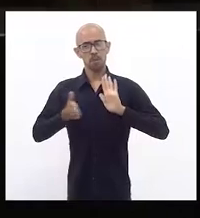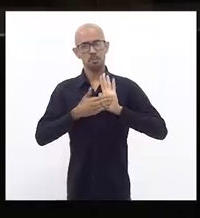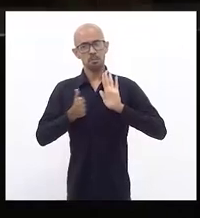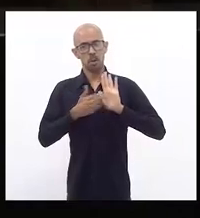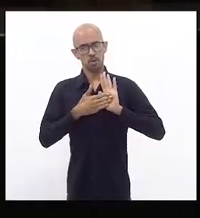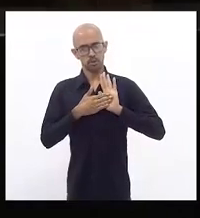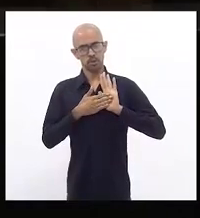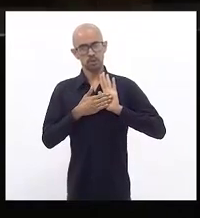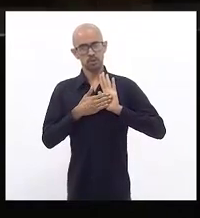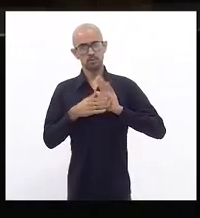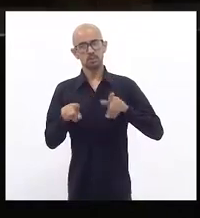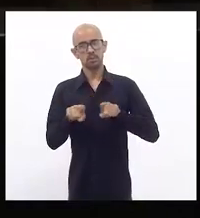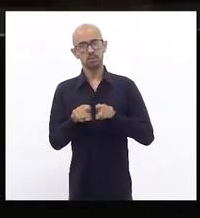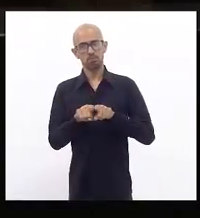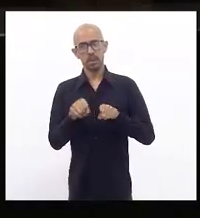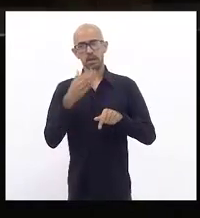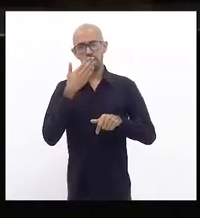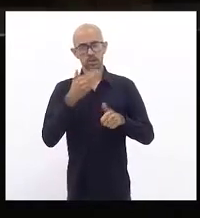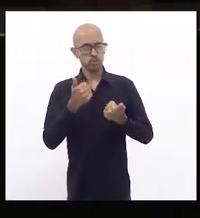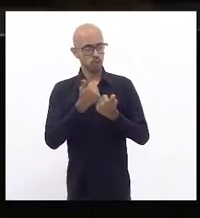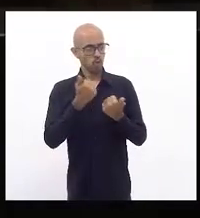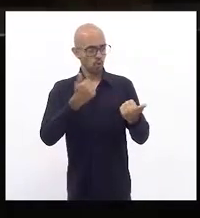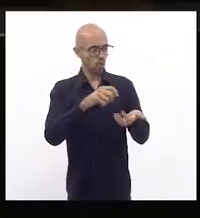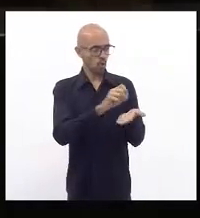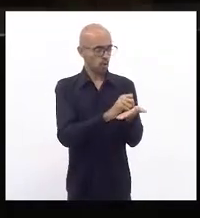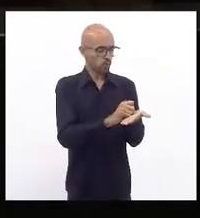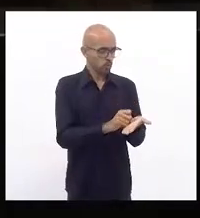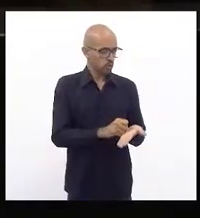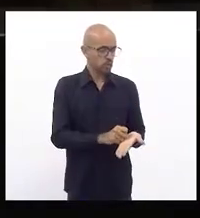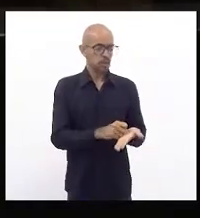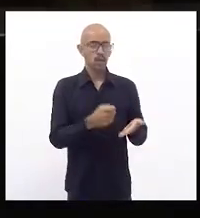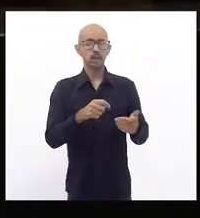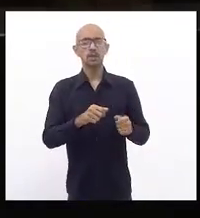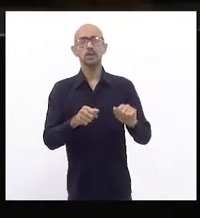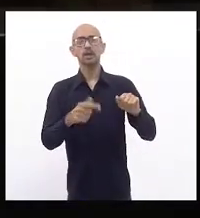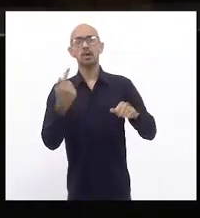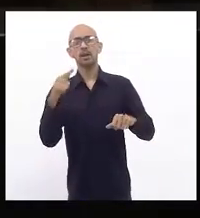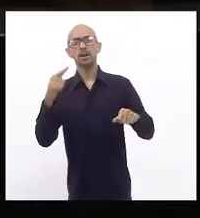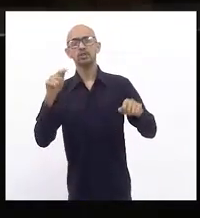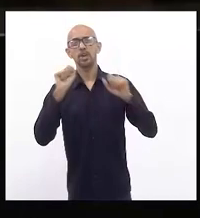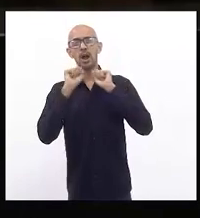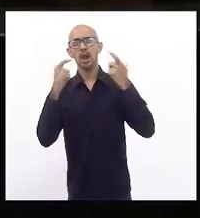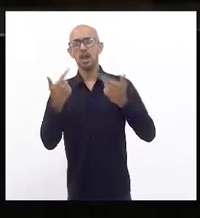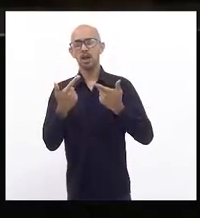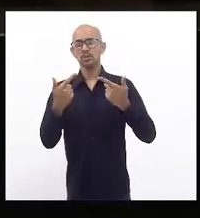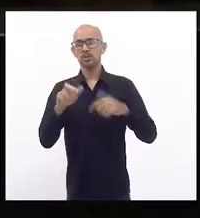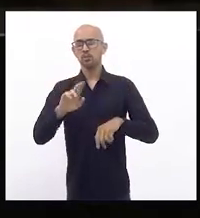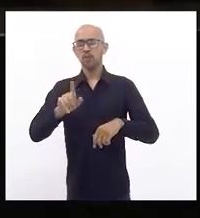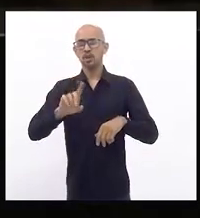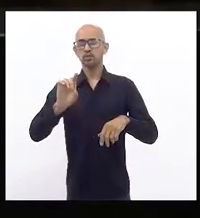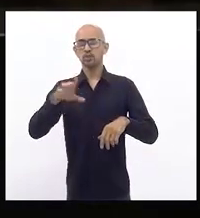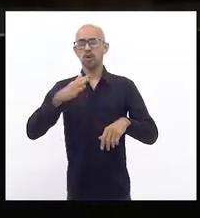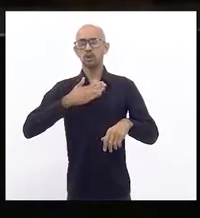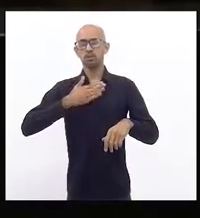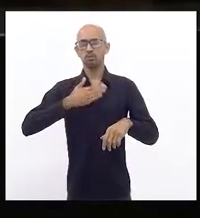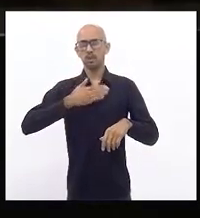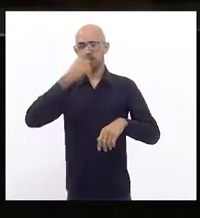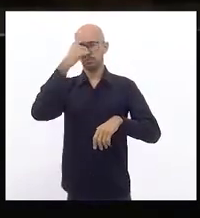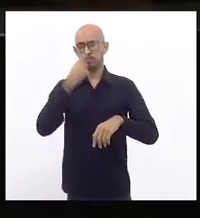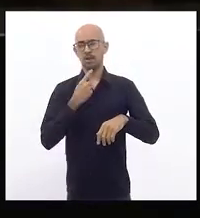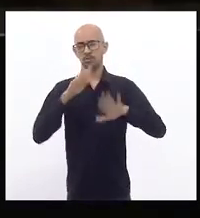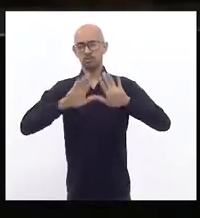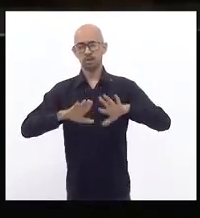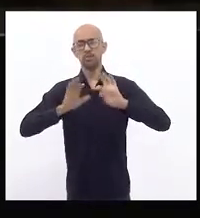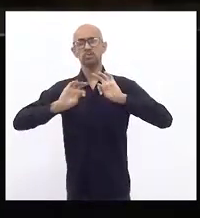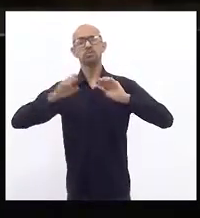deixar aqui o nosso pedido de coautoria e garantir que essa casa, né, na pessoa não só da minha figura, mas dos deputados,